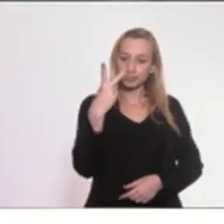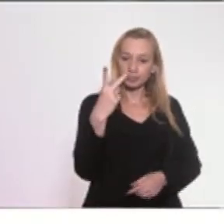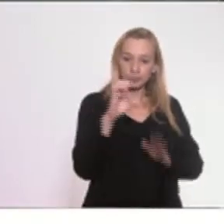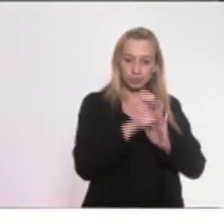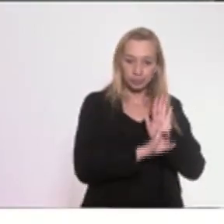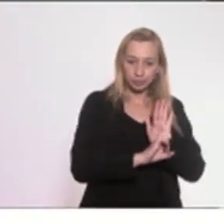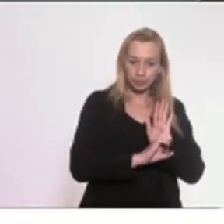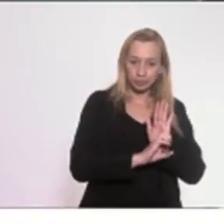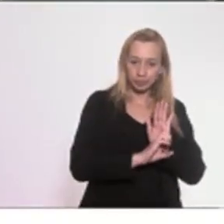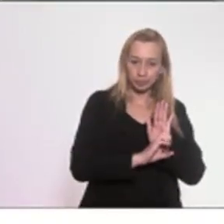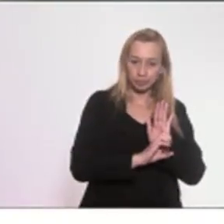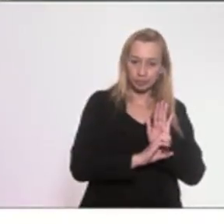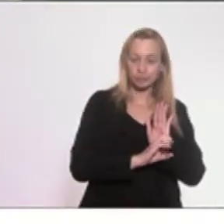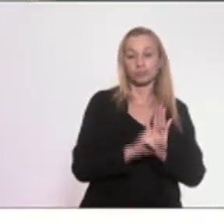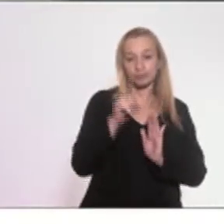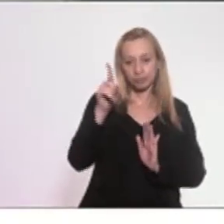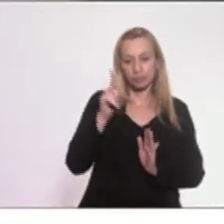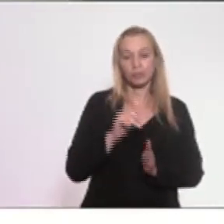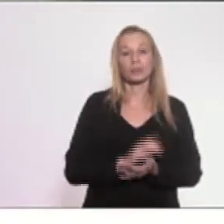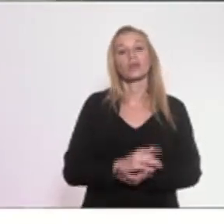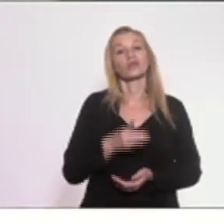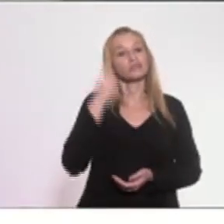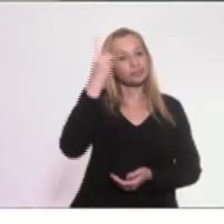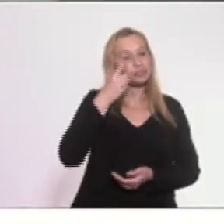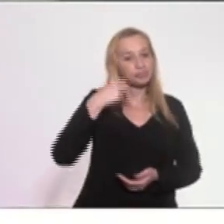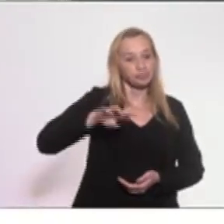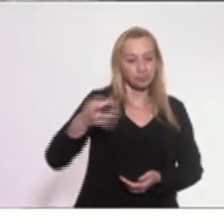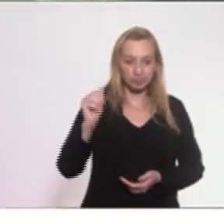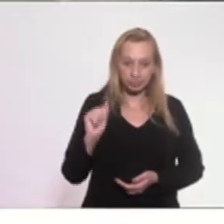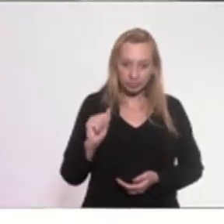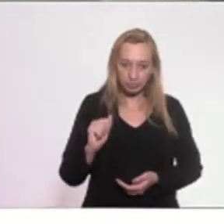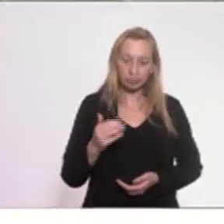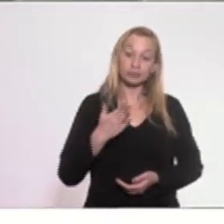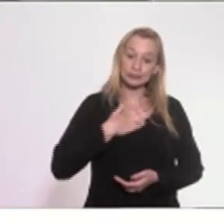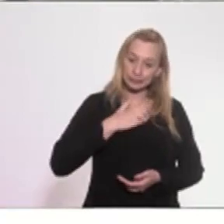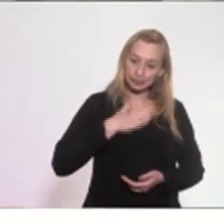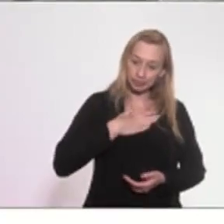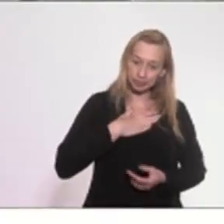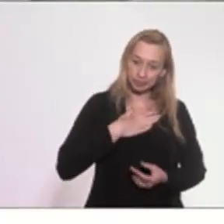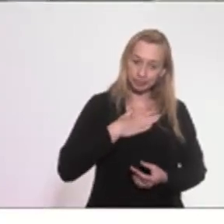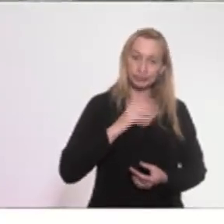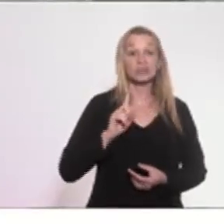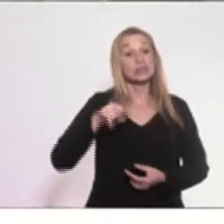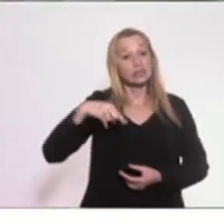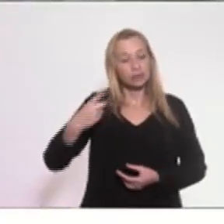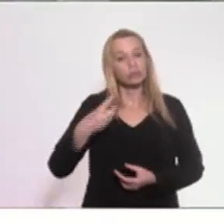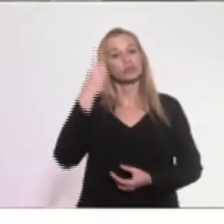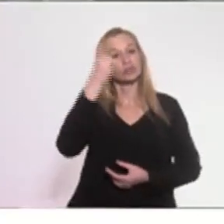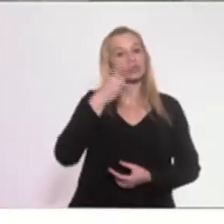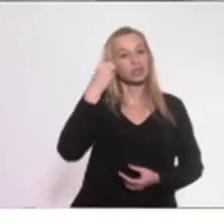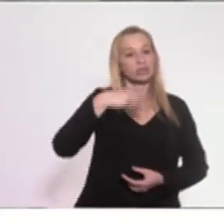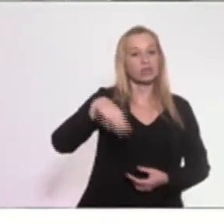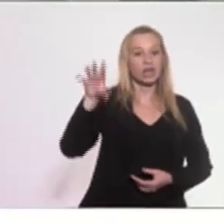emendas. Tem alguma emenda aí? Deputada Marta Rocha e uma emenda de minha autoria. Depois o deputado Carlos